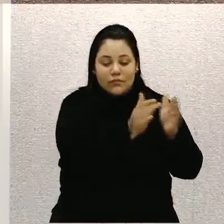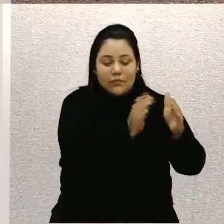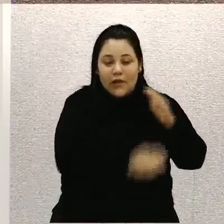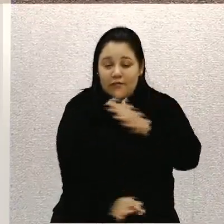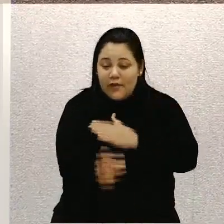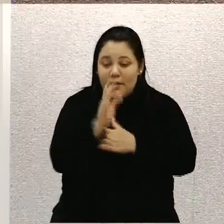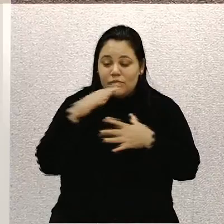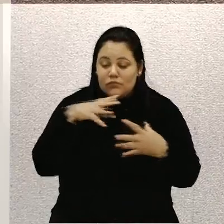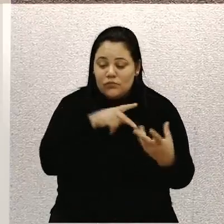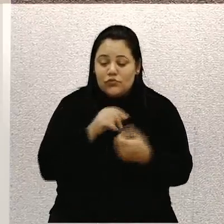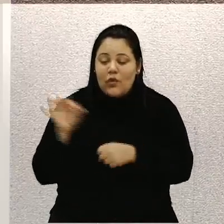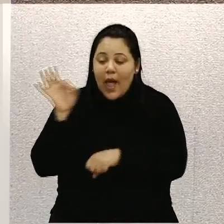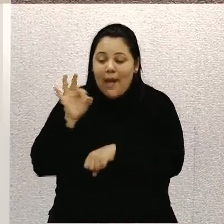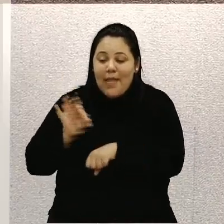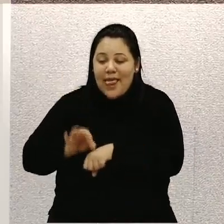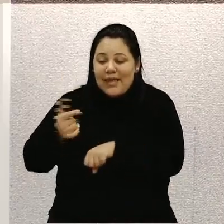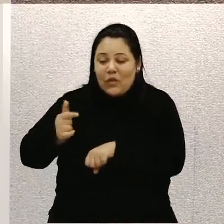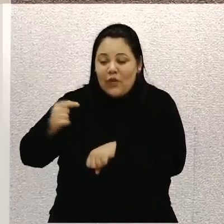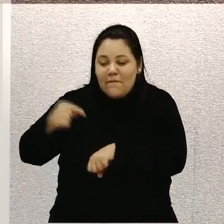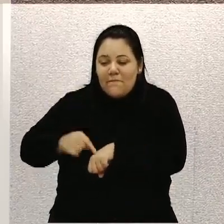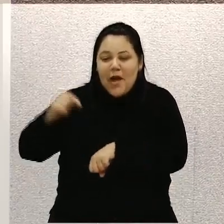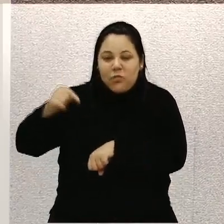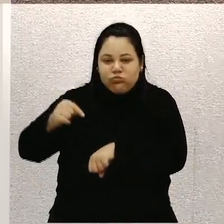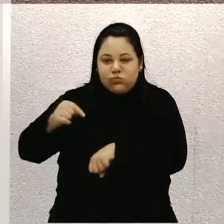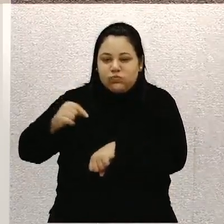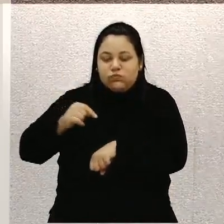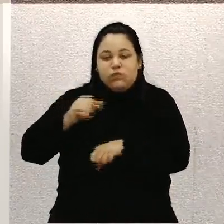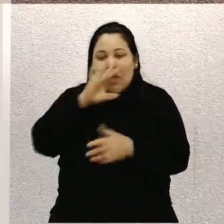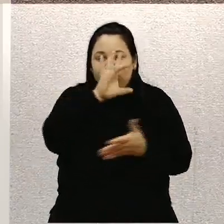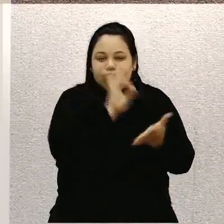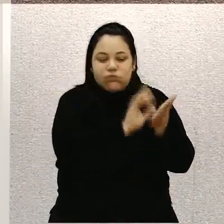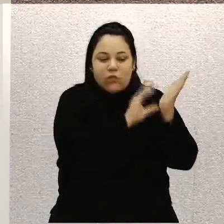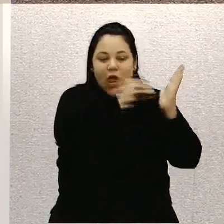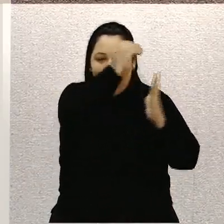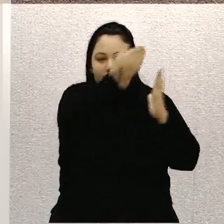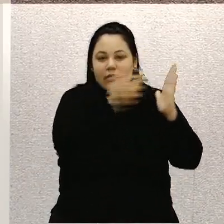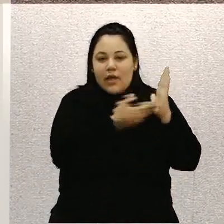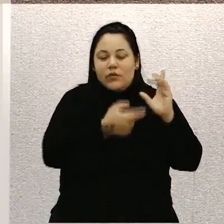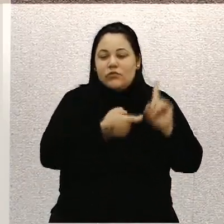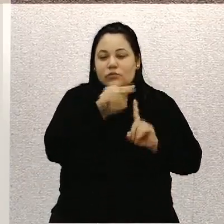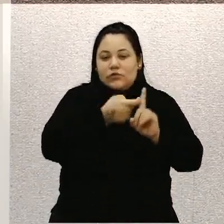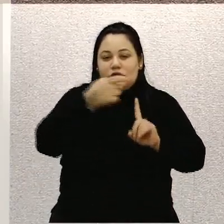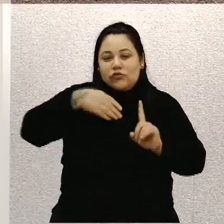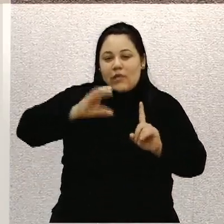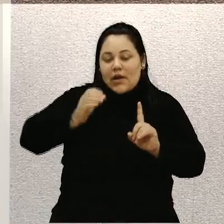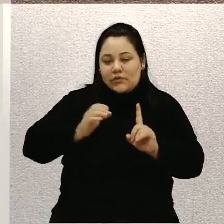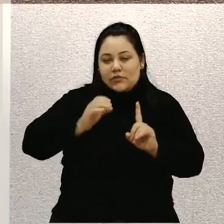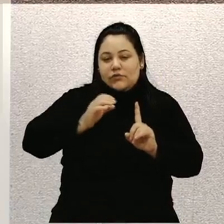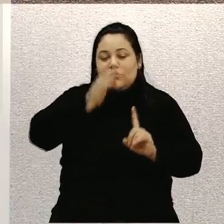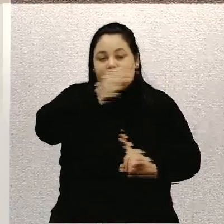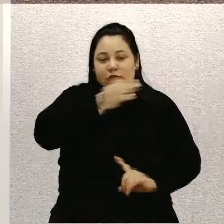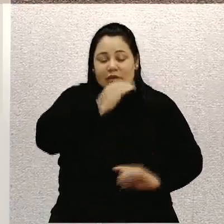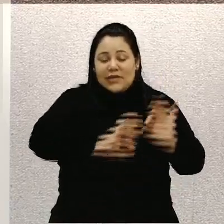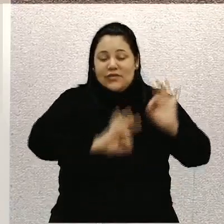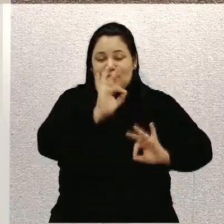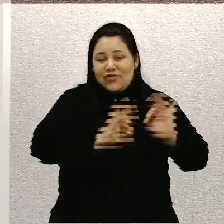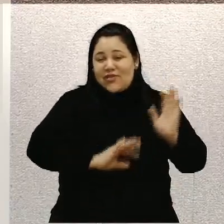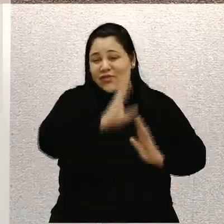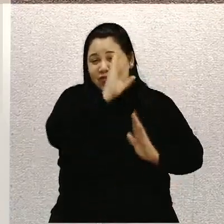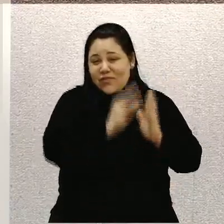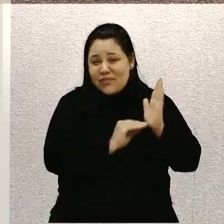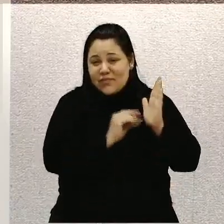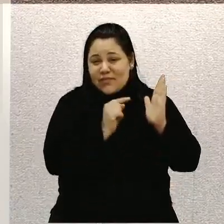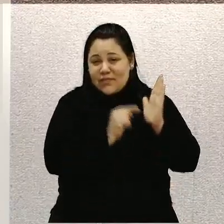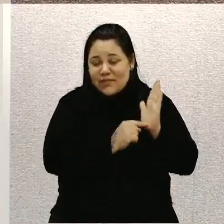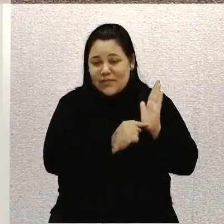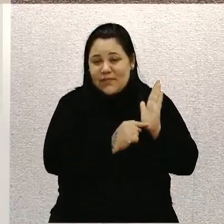ser realizada anualmente no mês de março no calendário oficial de eventos do município de Caxias do Sul. O projeto foi baixado à